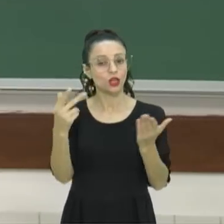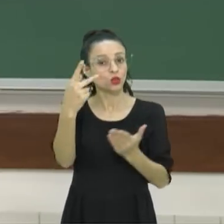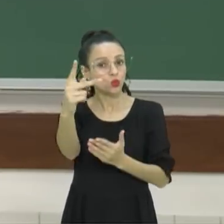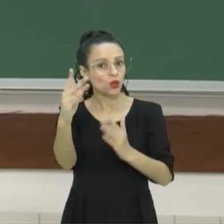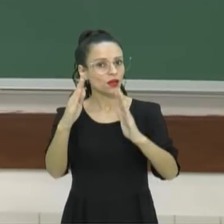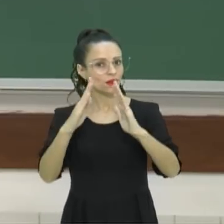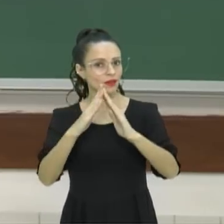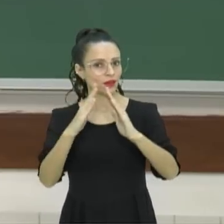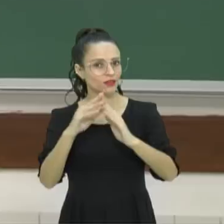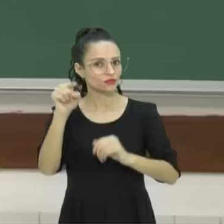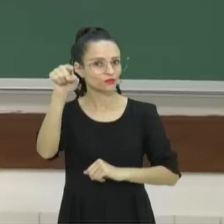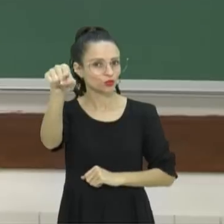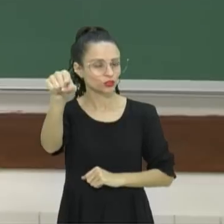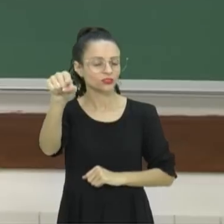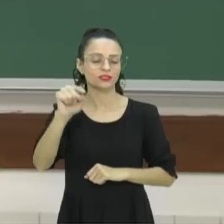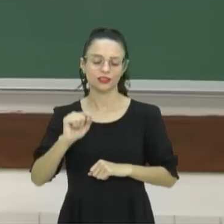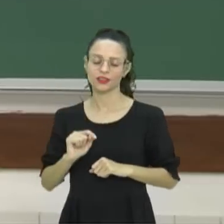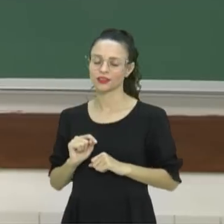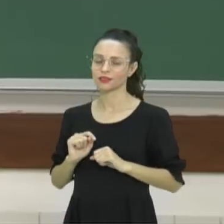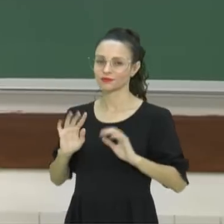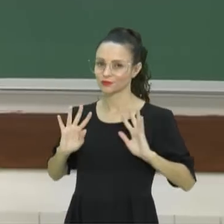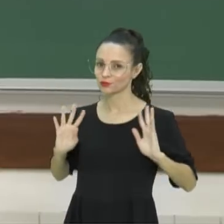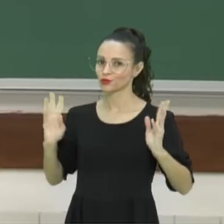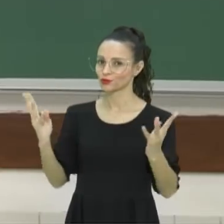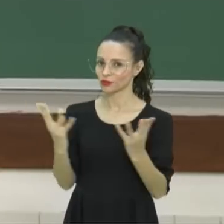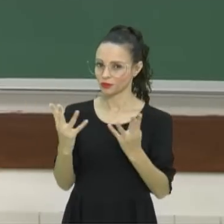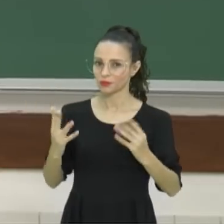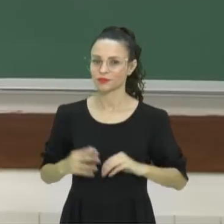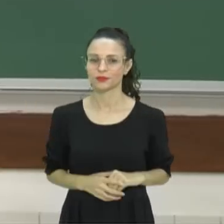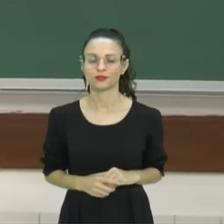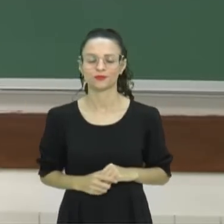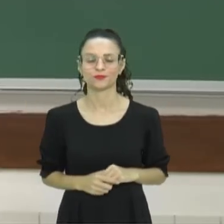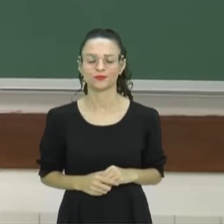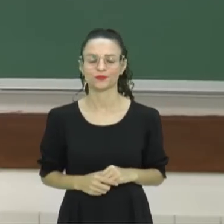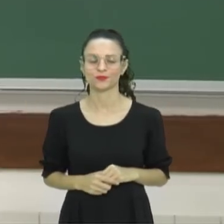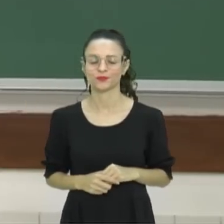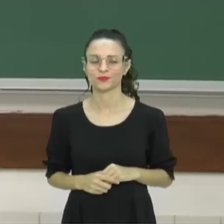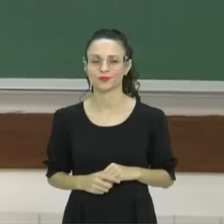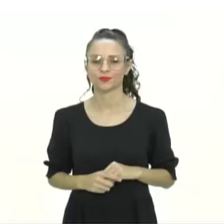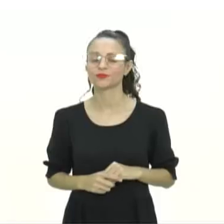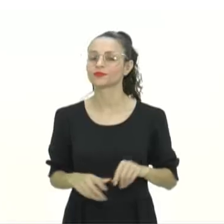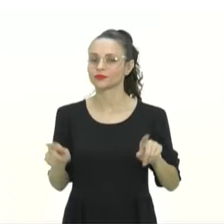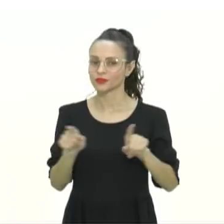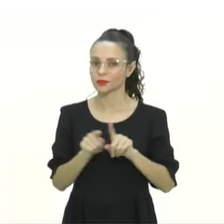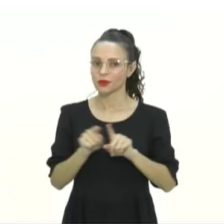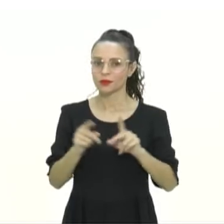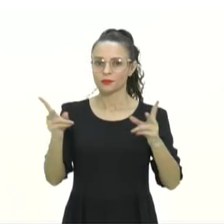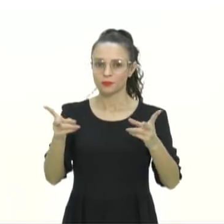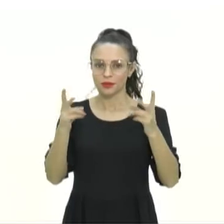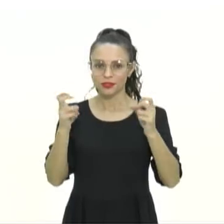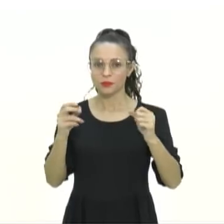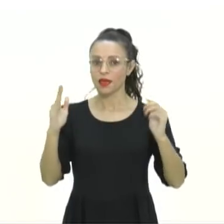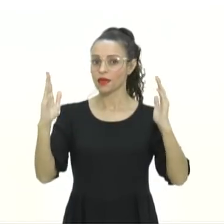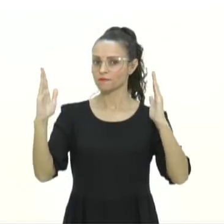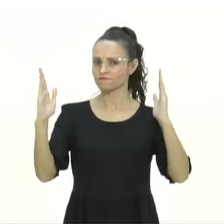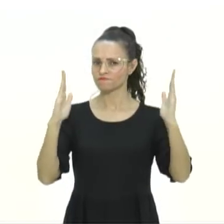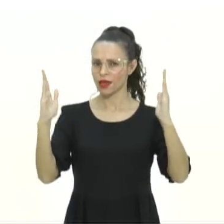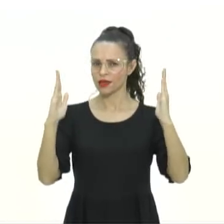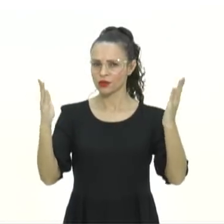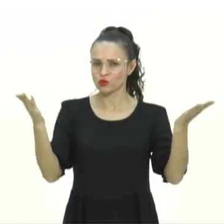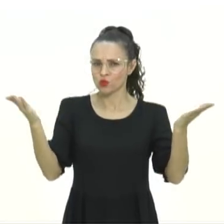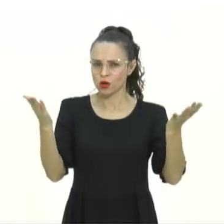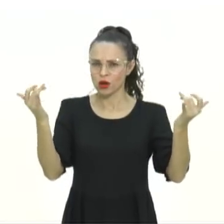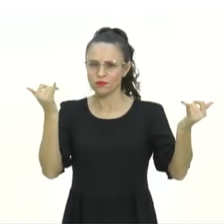sua casa no isolamento que você tem feito. E a outra coisa é perceber que essa era digital, ela